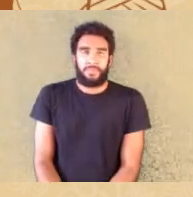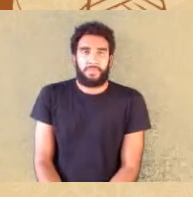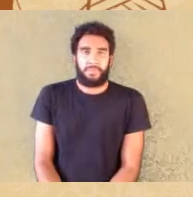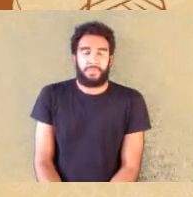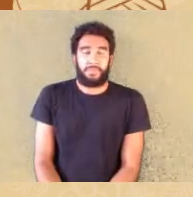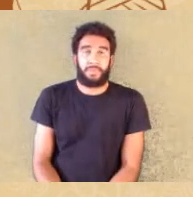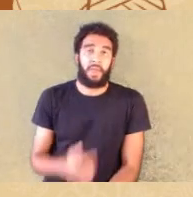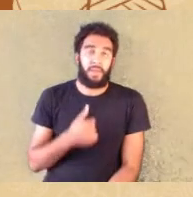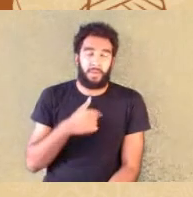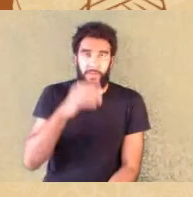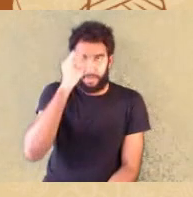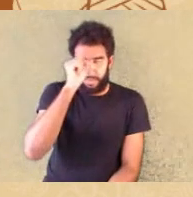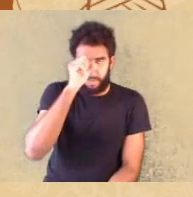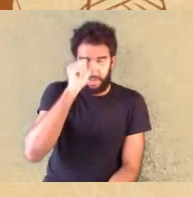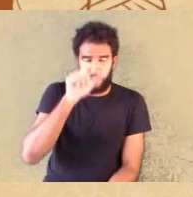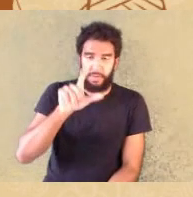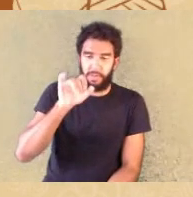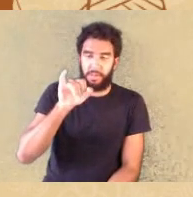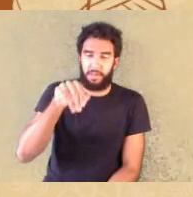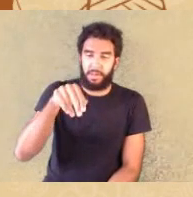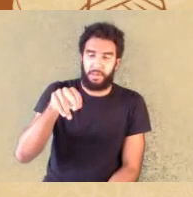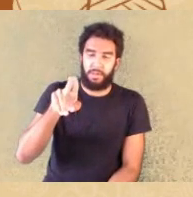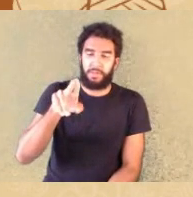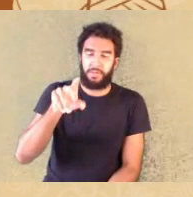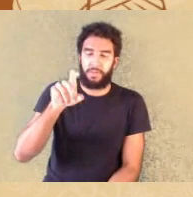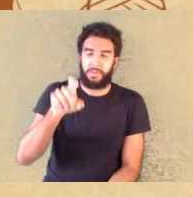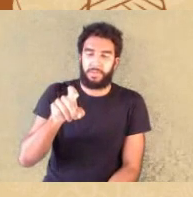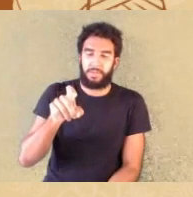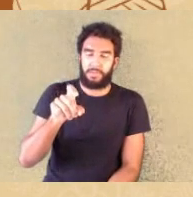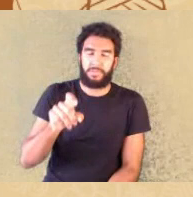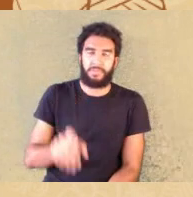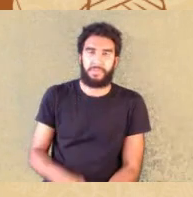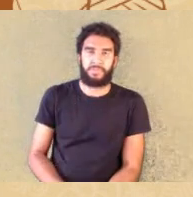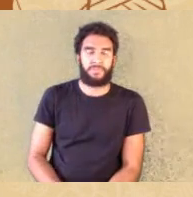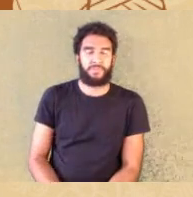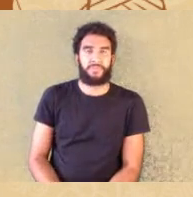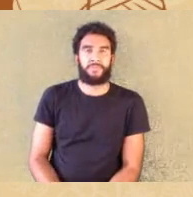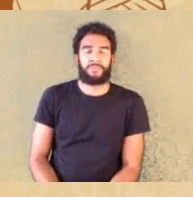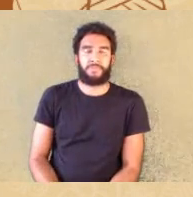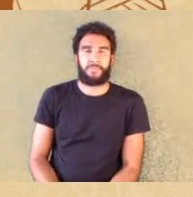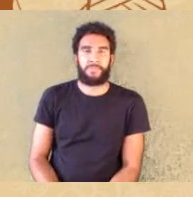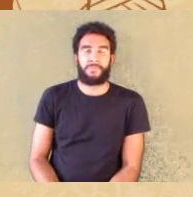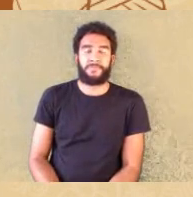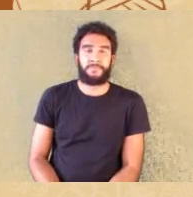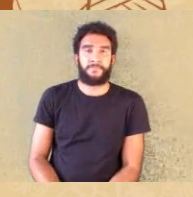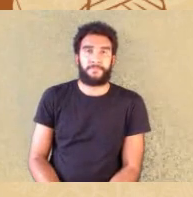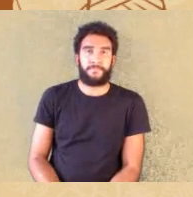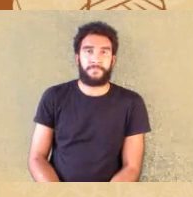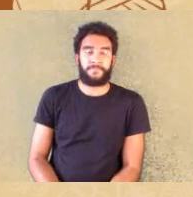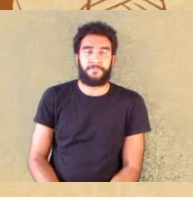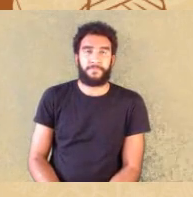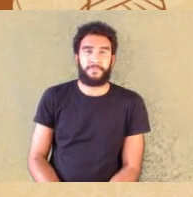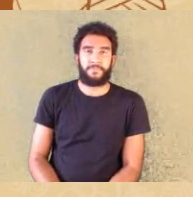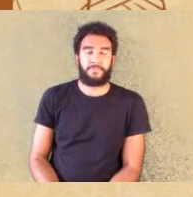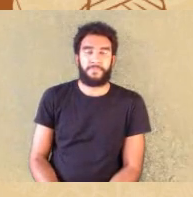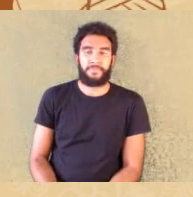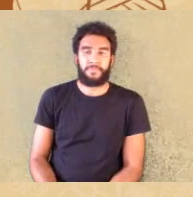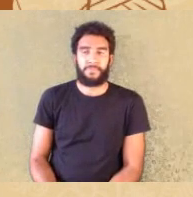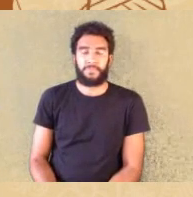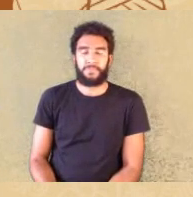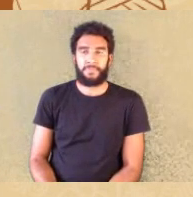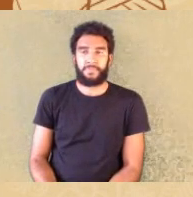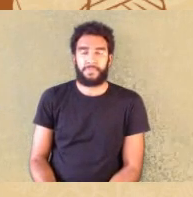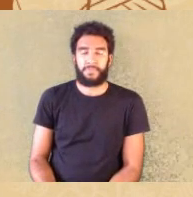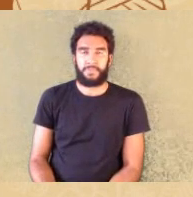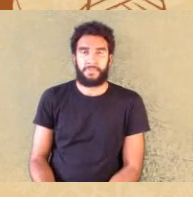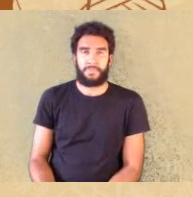Linux aqui e estou atualizando, tá? E aí, a gente desenvolve em parceria com a Duke University, da Carolina do Norte e a Fiocruz,